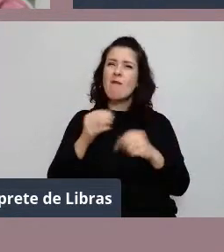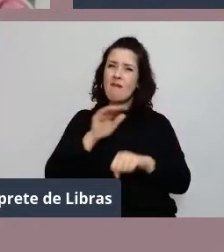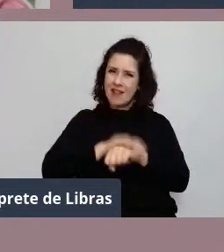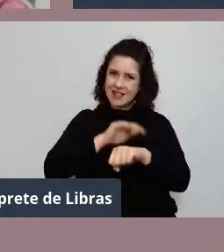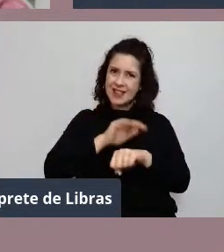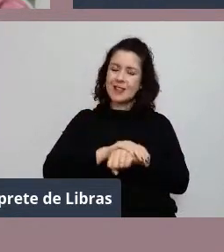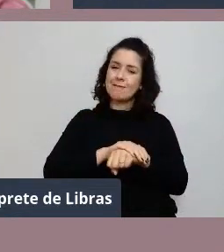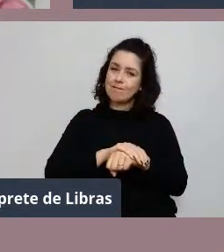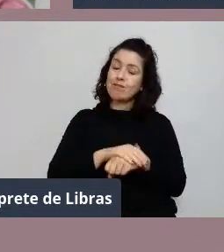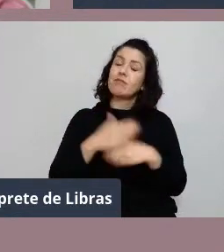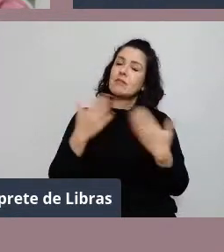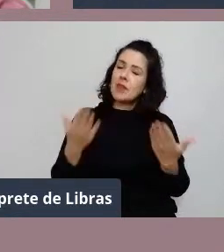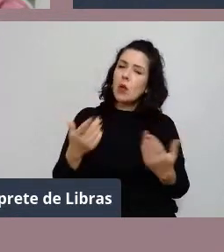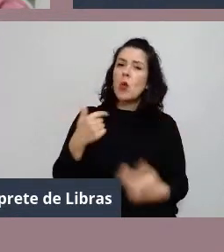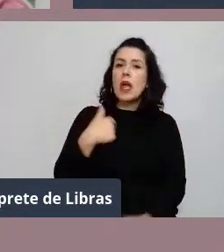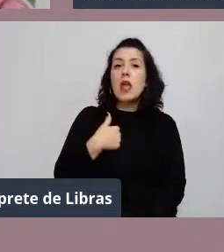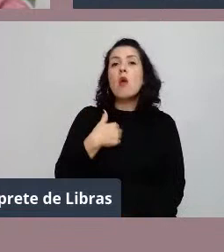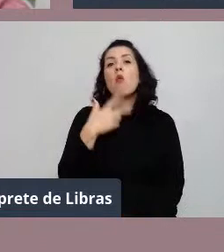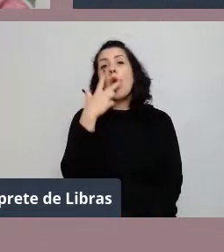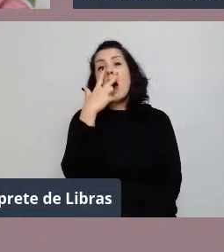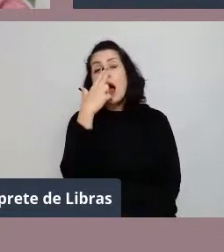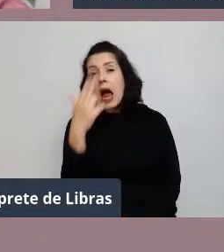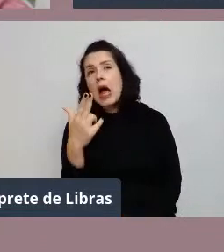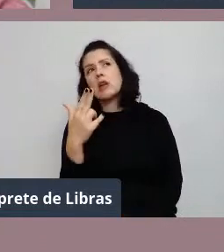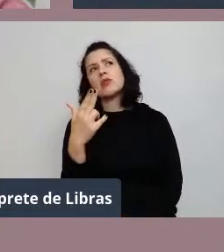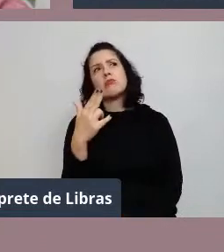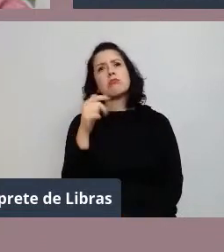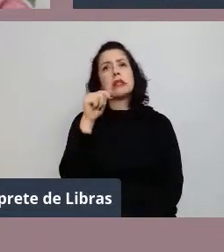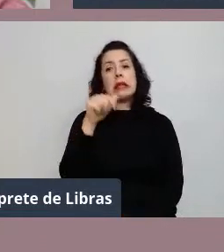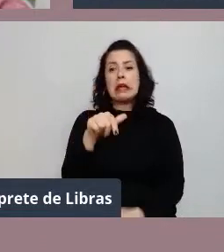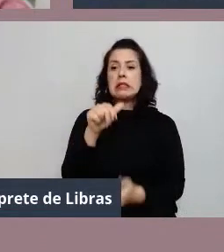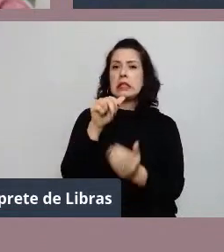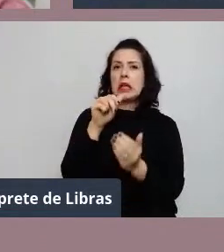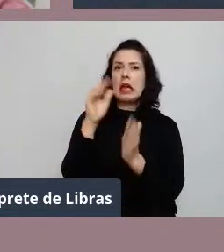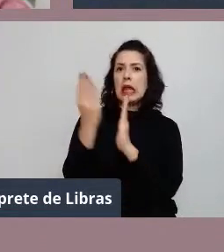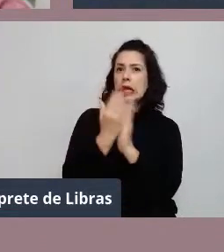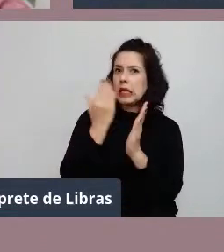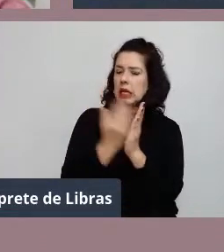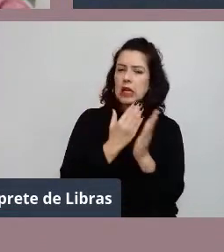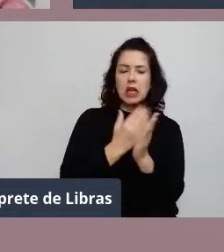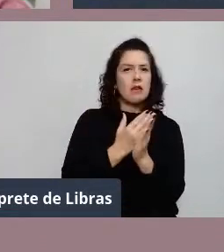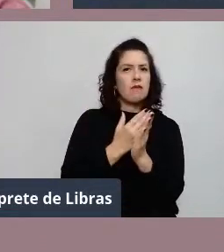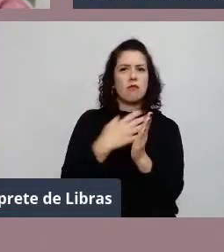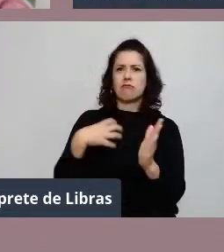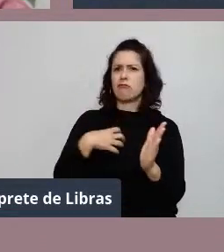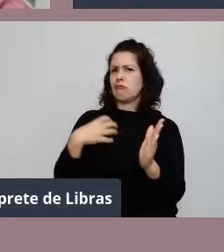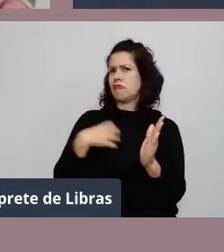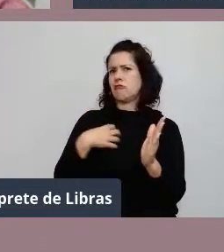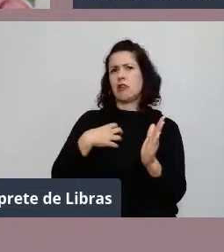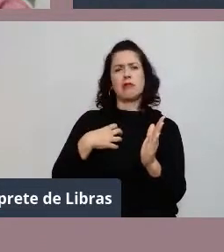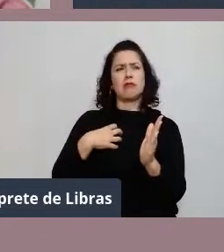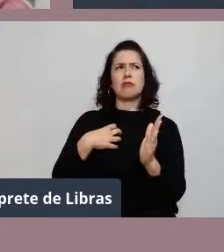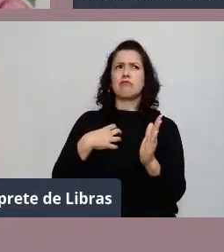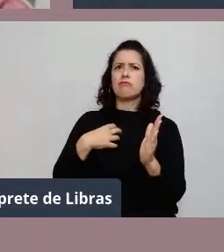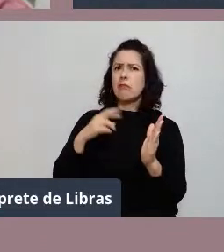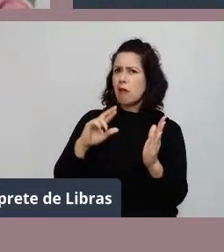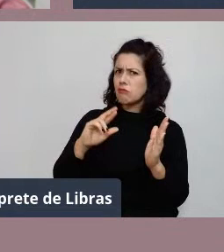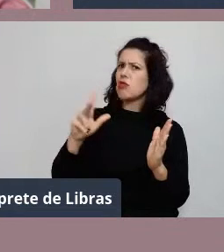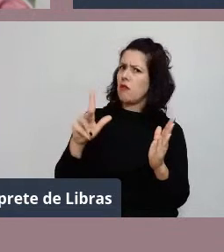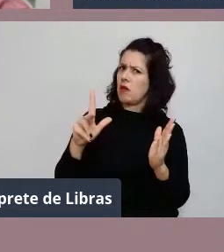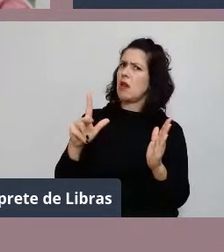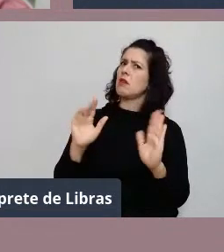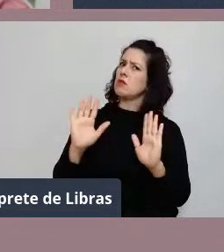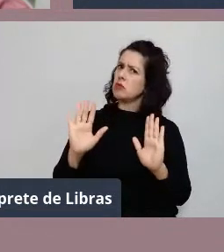Eu acho que, com certeza, é um livro que tem uma forma muito peculiar, e essa peculiaridade da